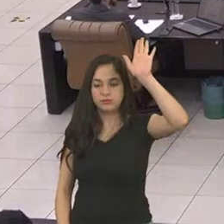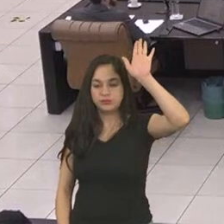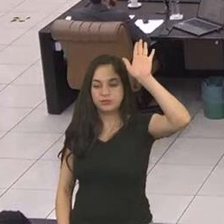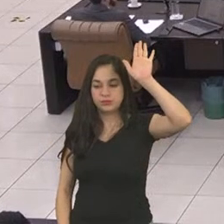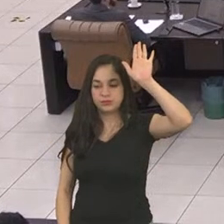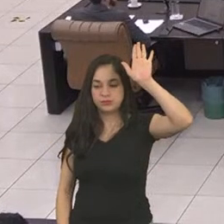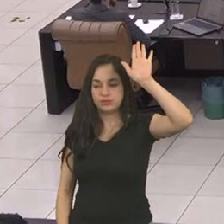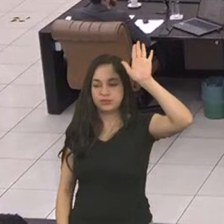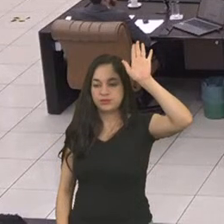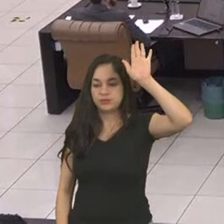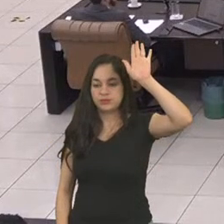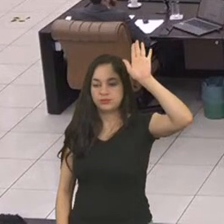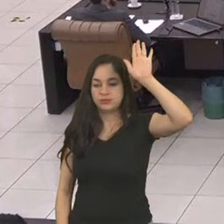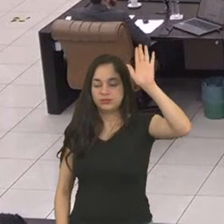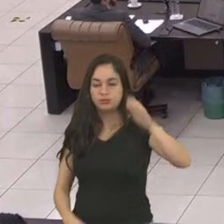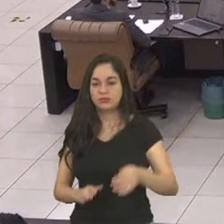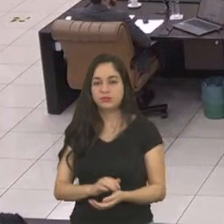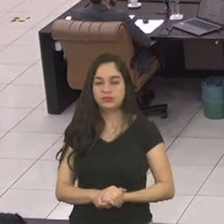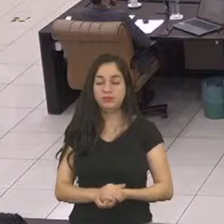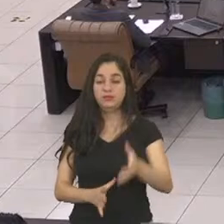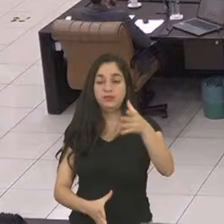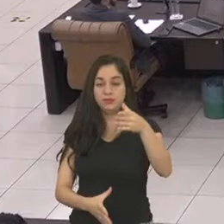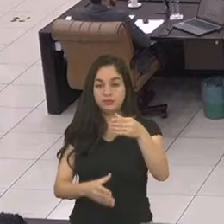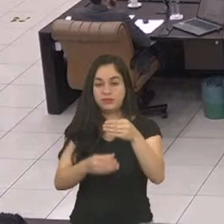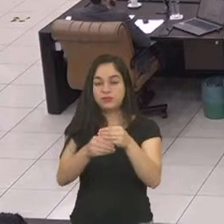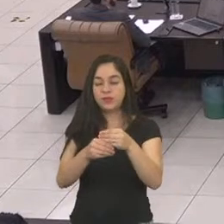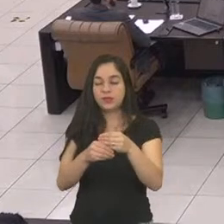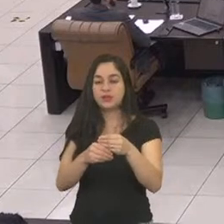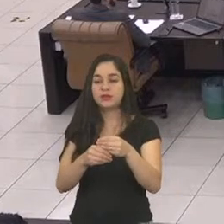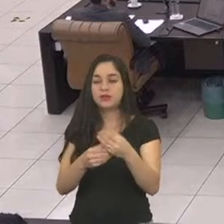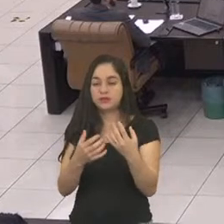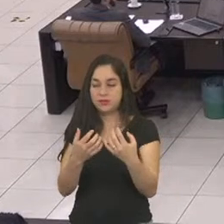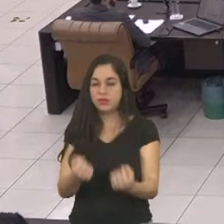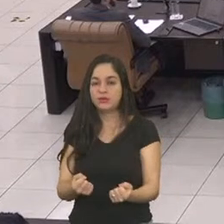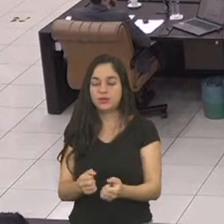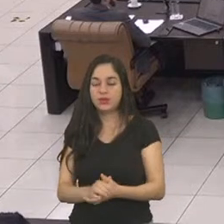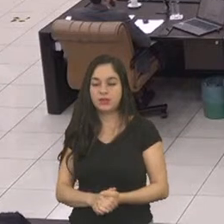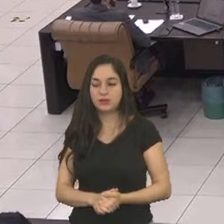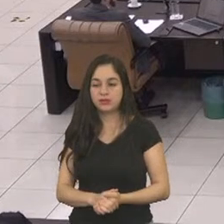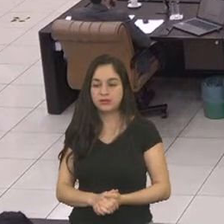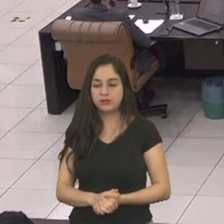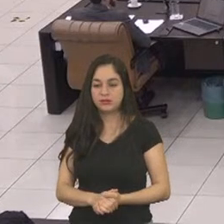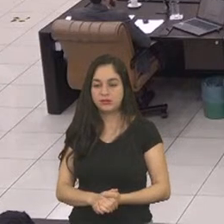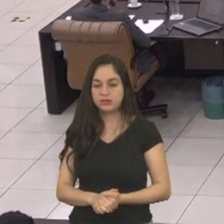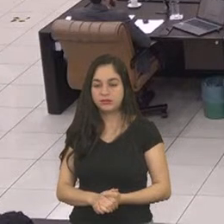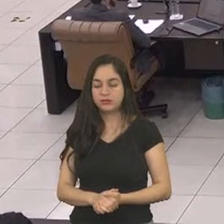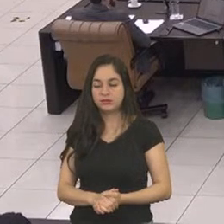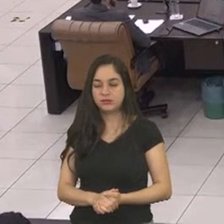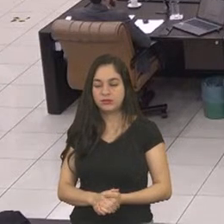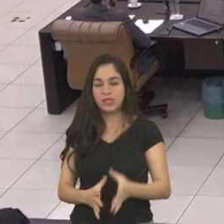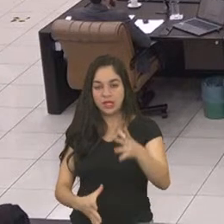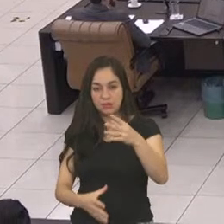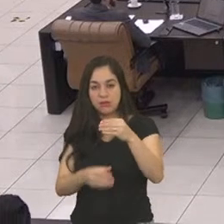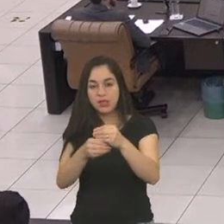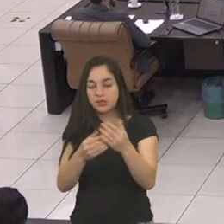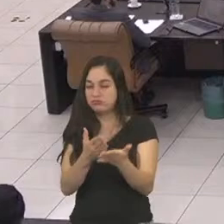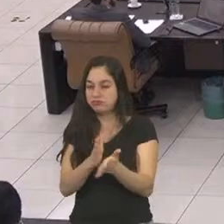braço. Emenda aprovada. Próxima emenda. Não há mais